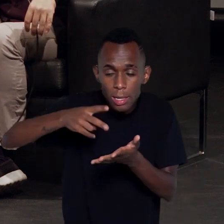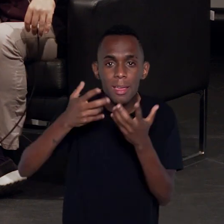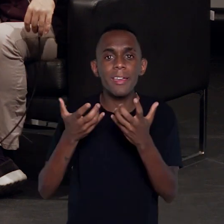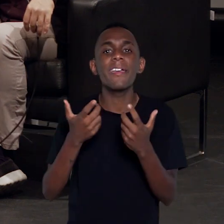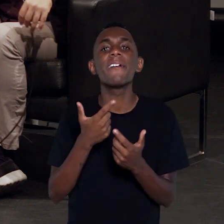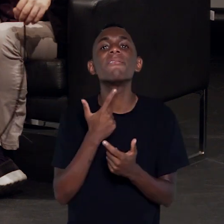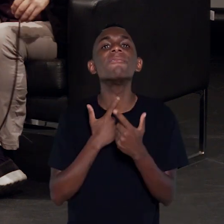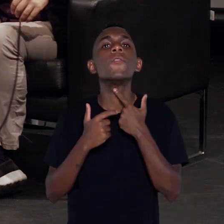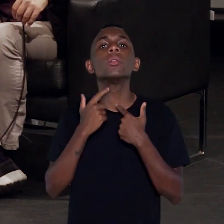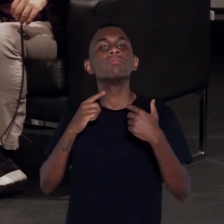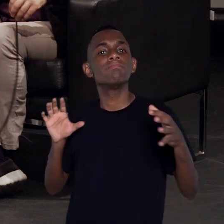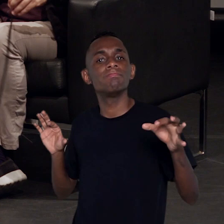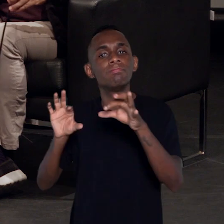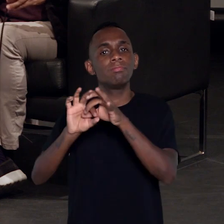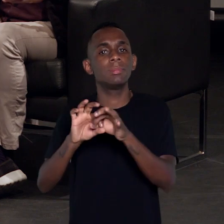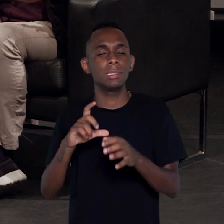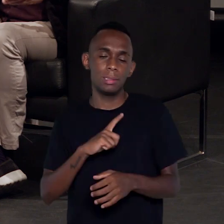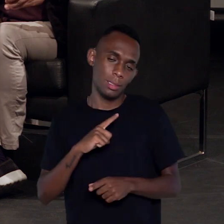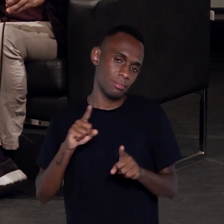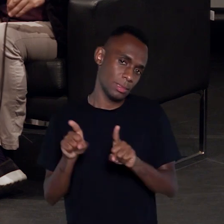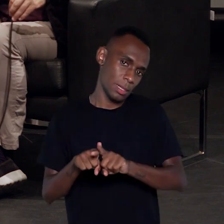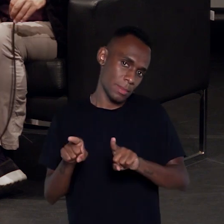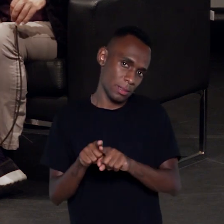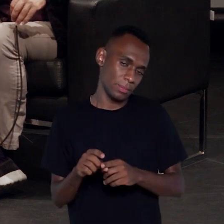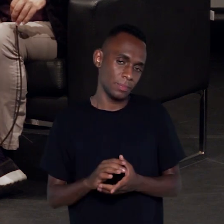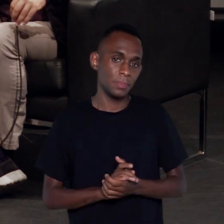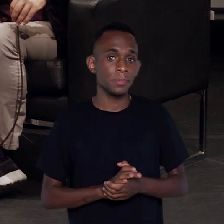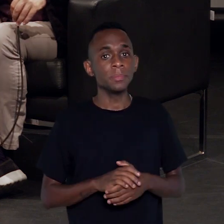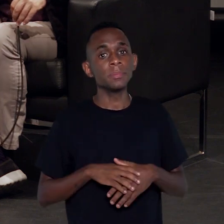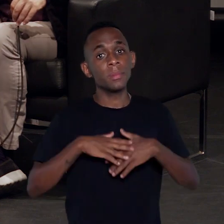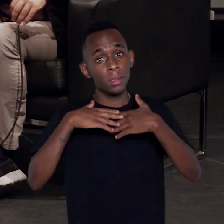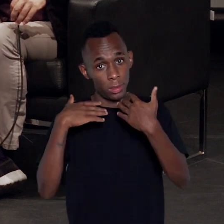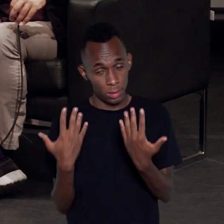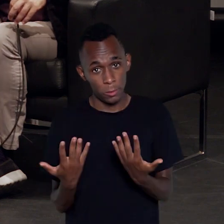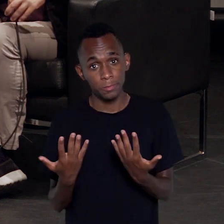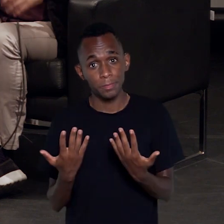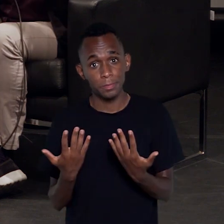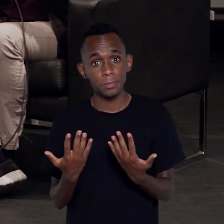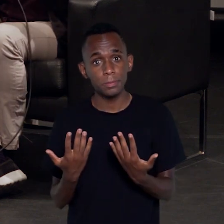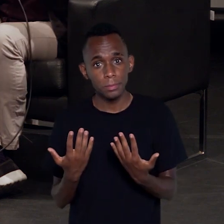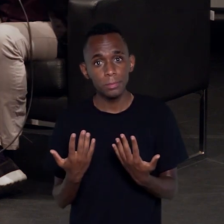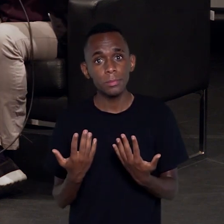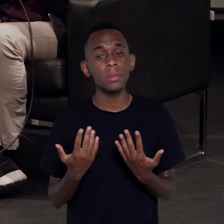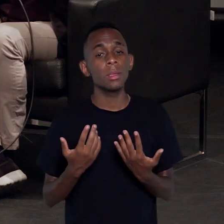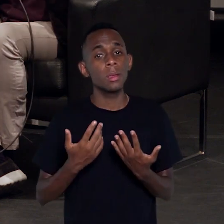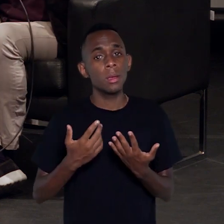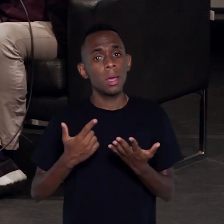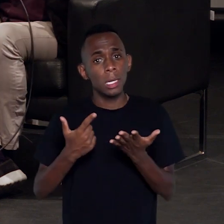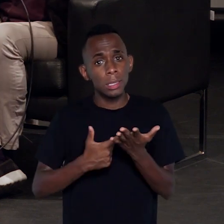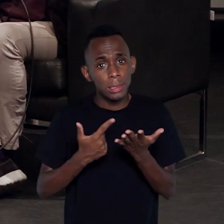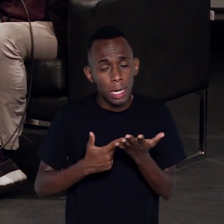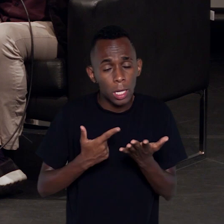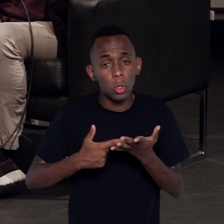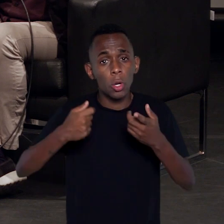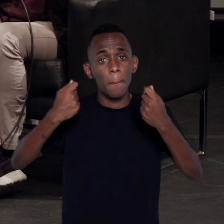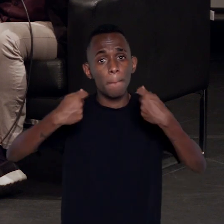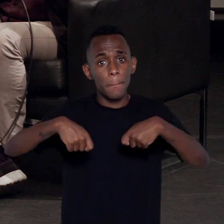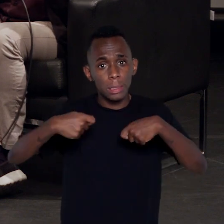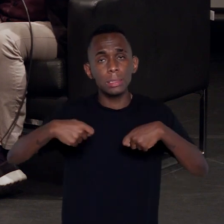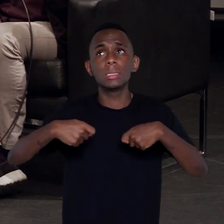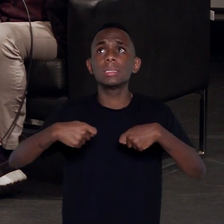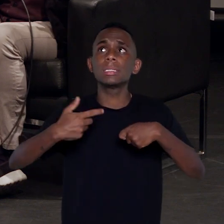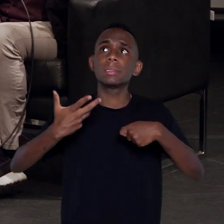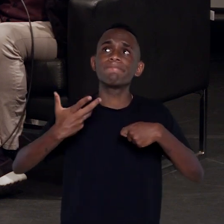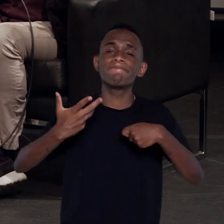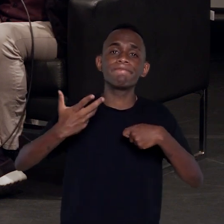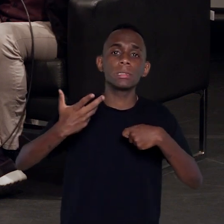esta. Talvez seja essa compreensão de que que a literatura precisa,